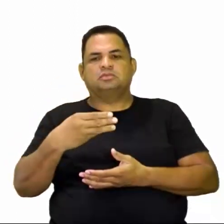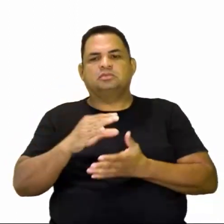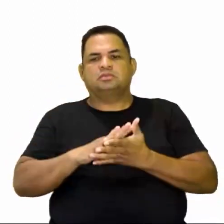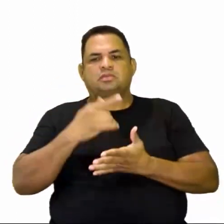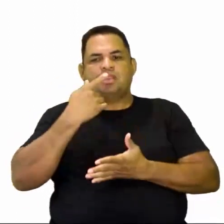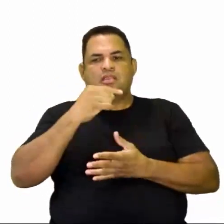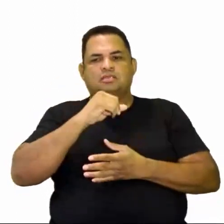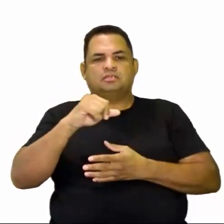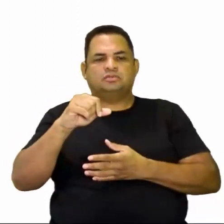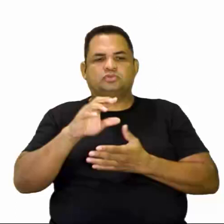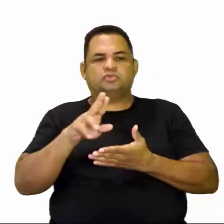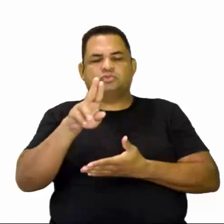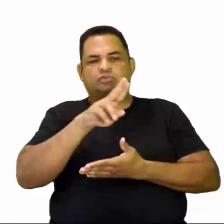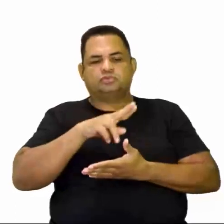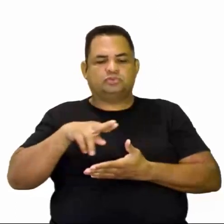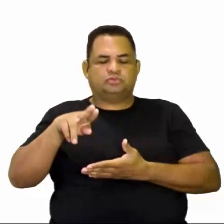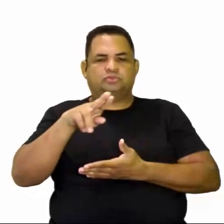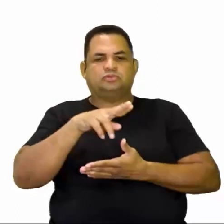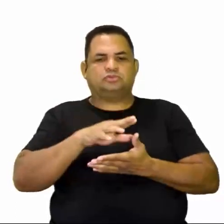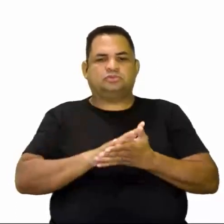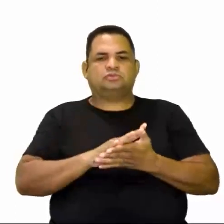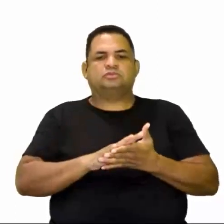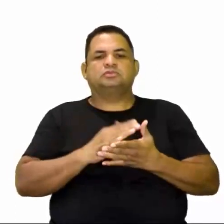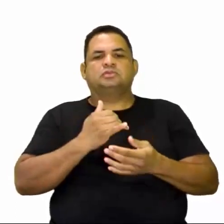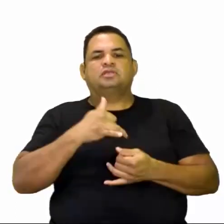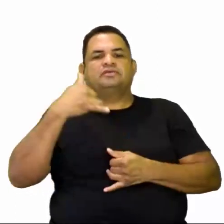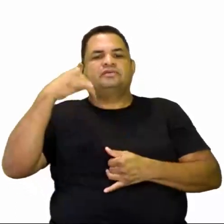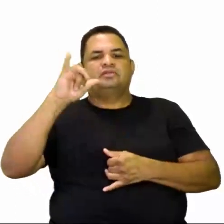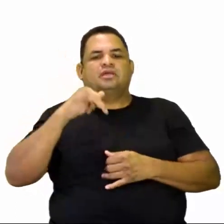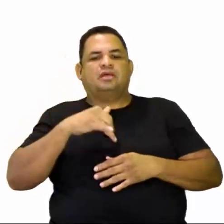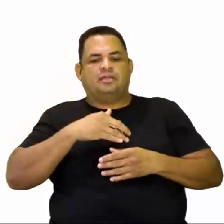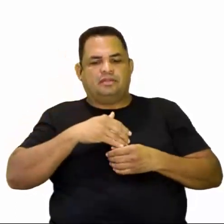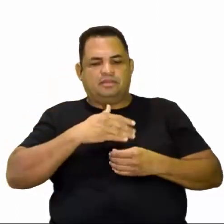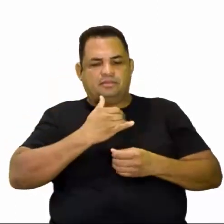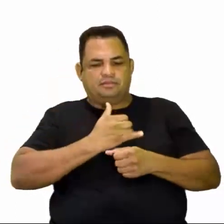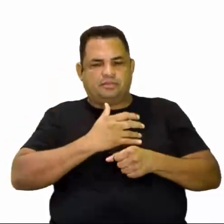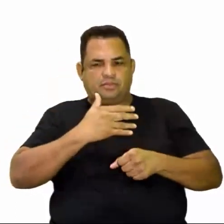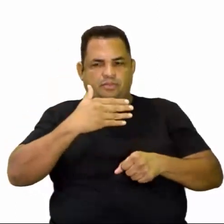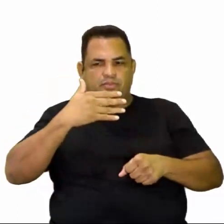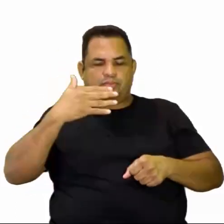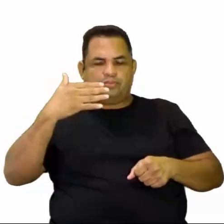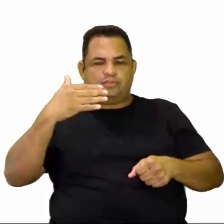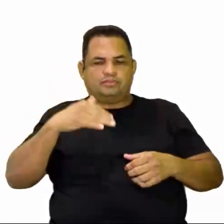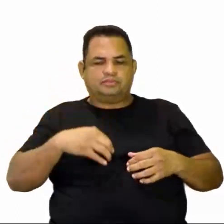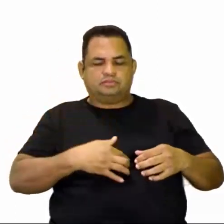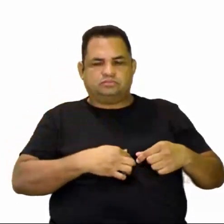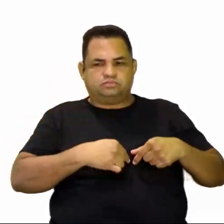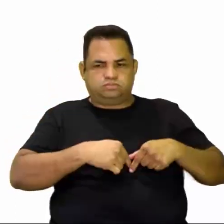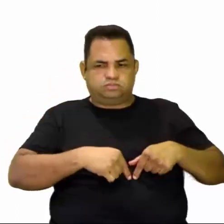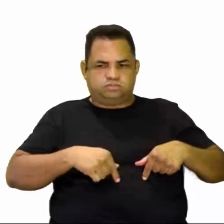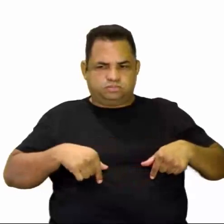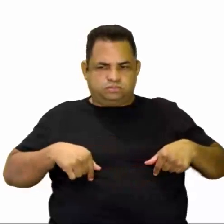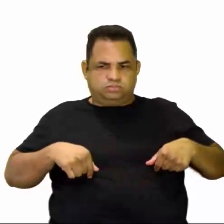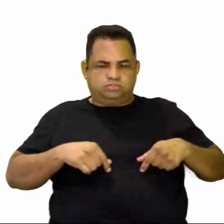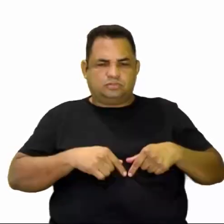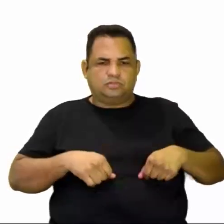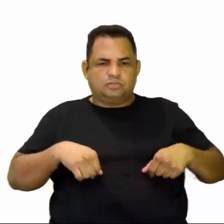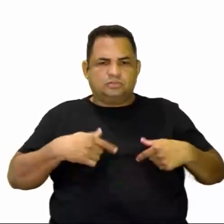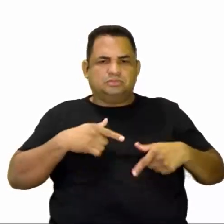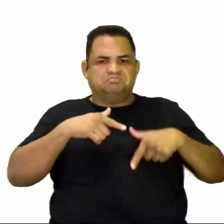em atividades ou como antiácido estomacal. Aqui, quando ele atua no estômago,